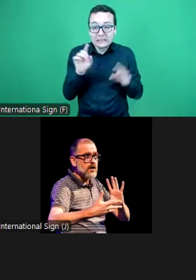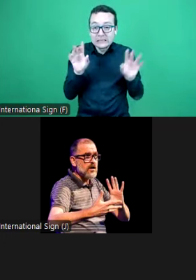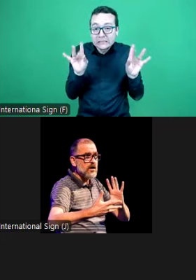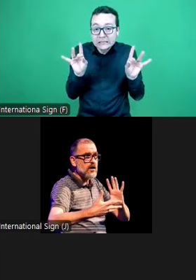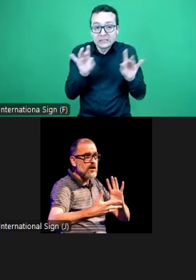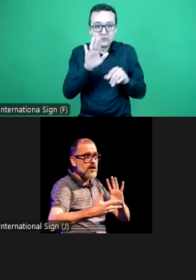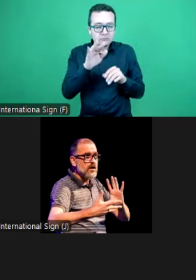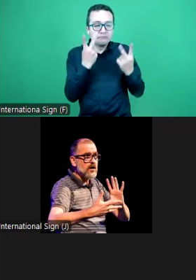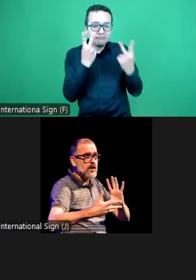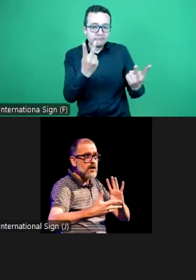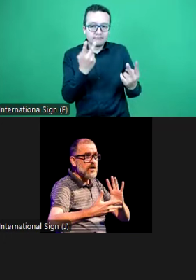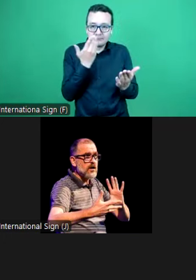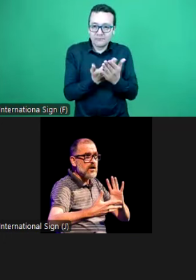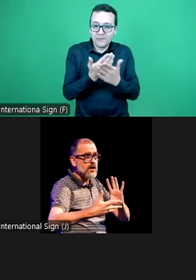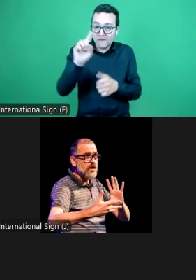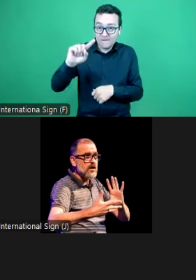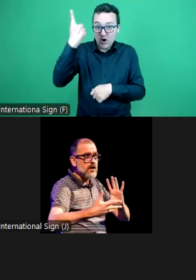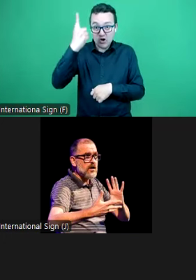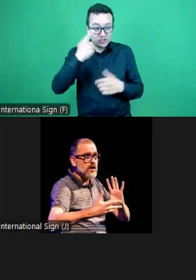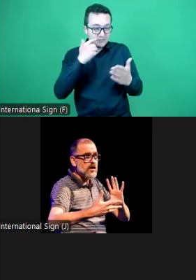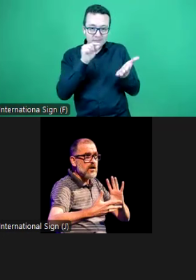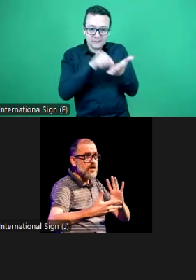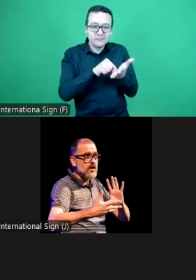Nos pontos críticos,